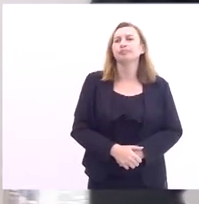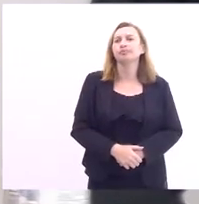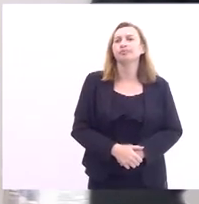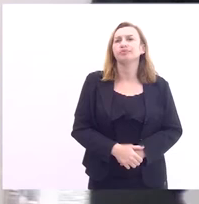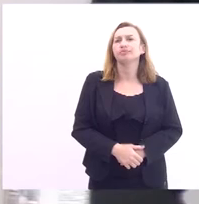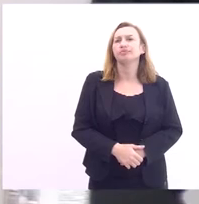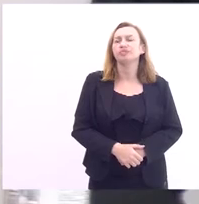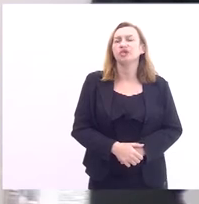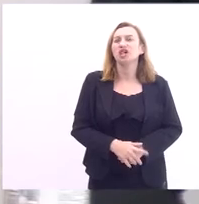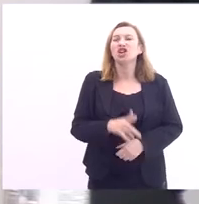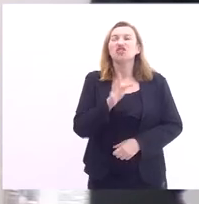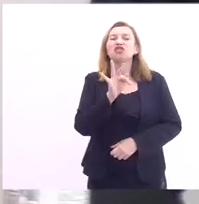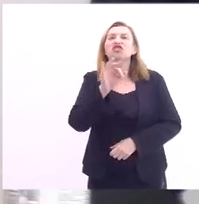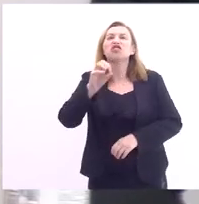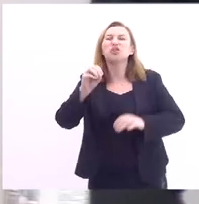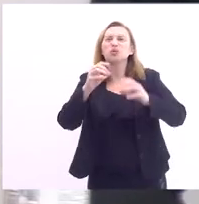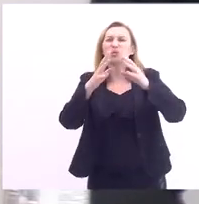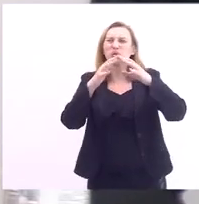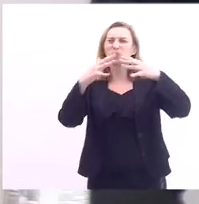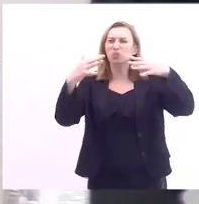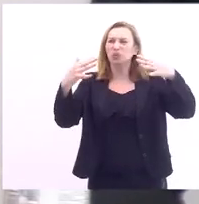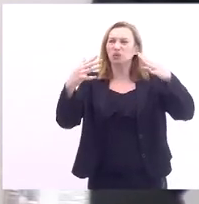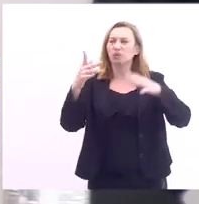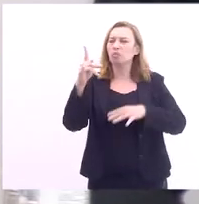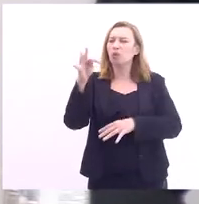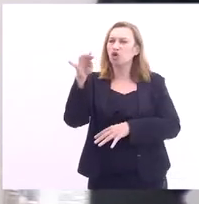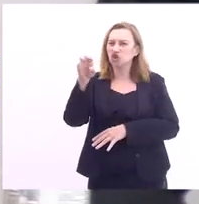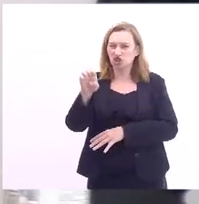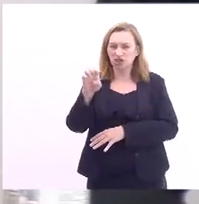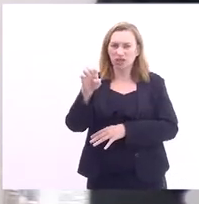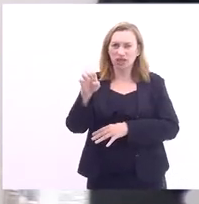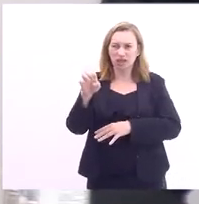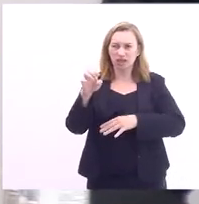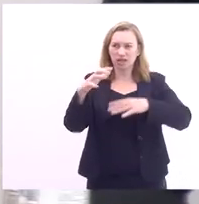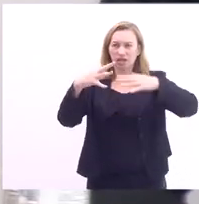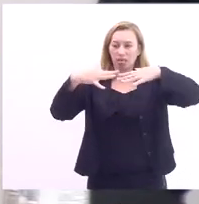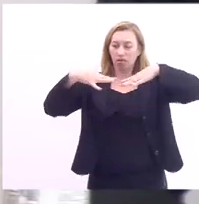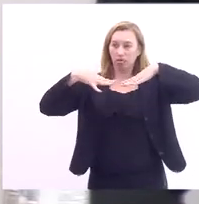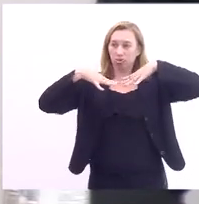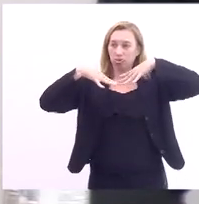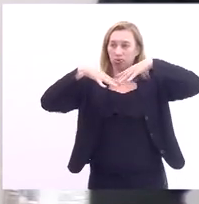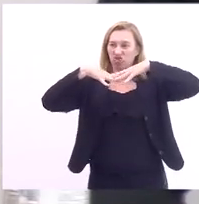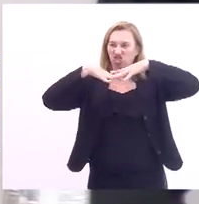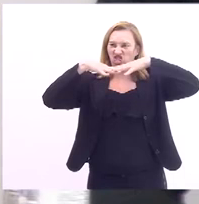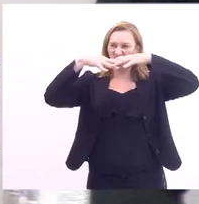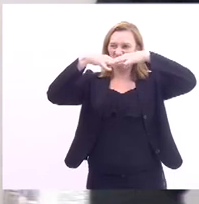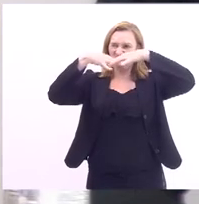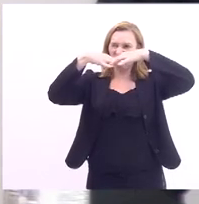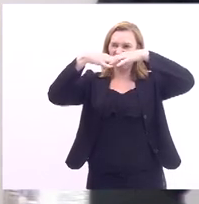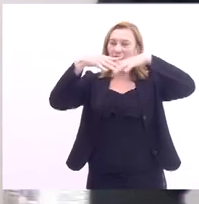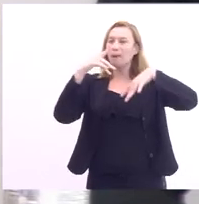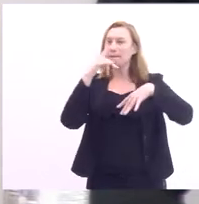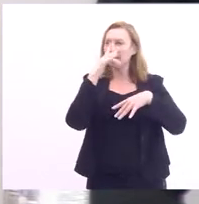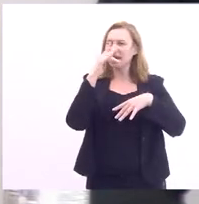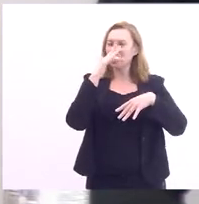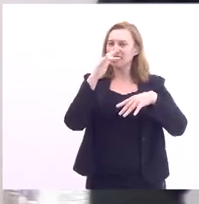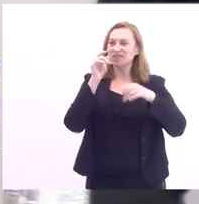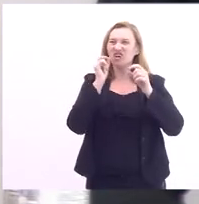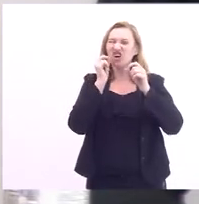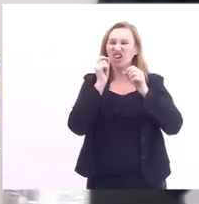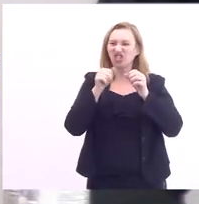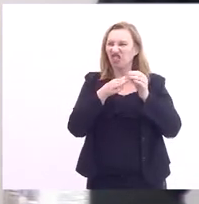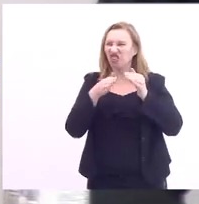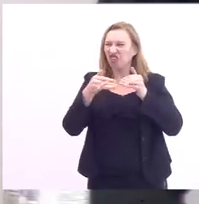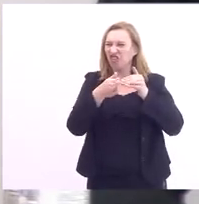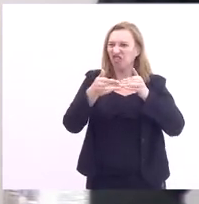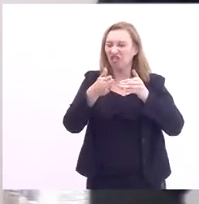excesso de fios nos postes. Tem lugares que dizem é verdadeiro ninho de rato, né? E alguns fios